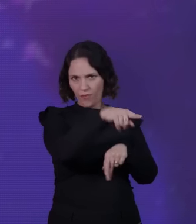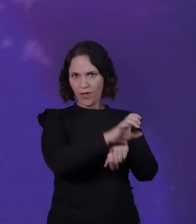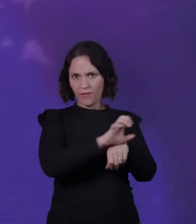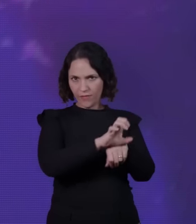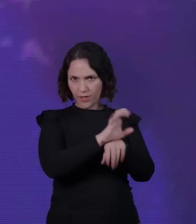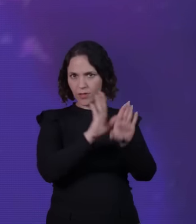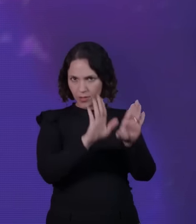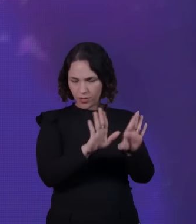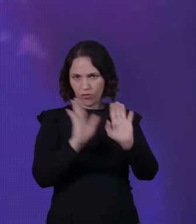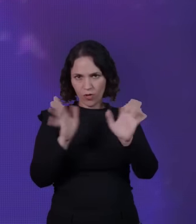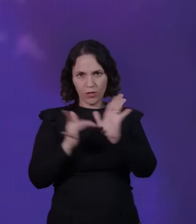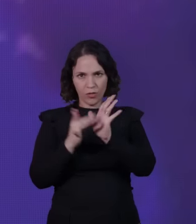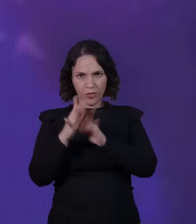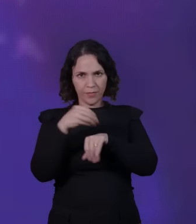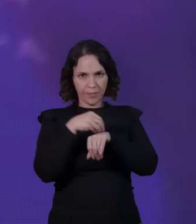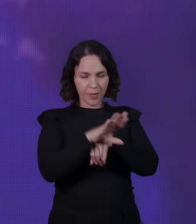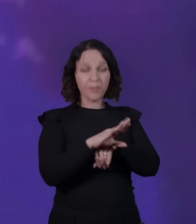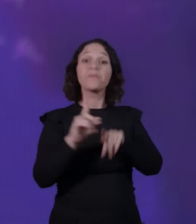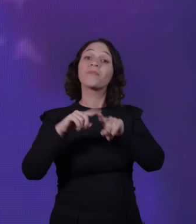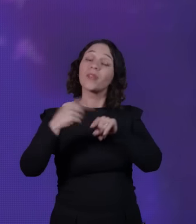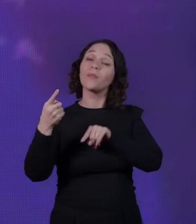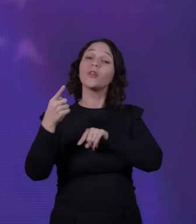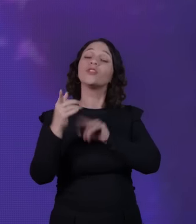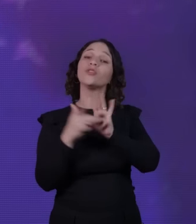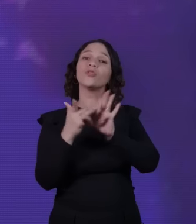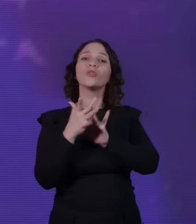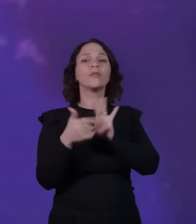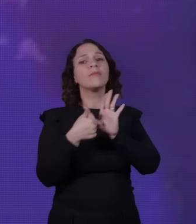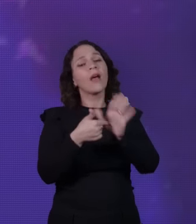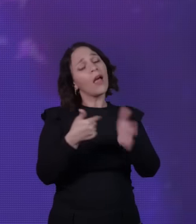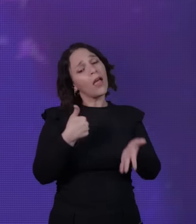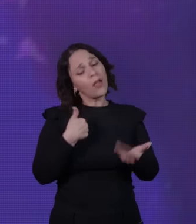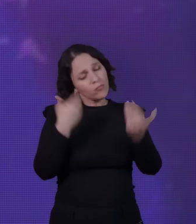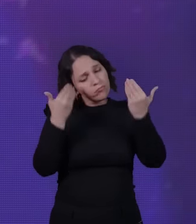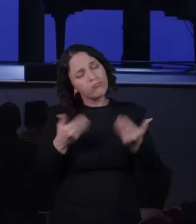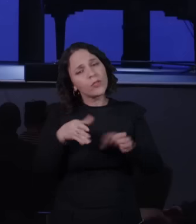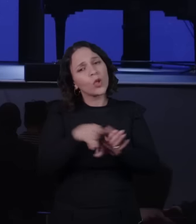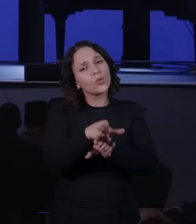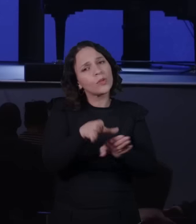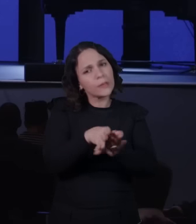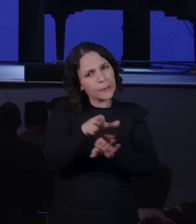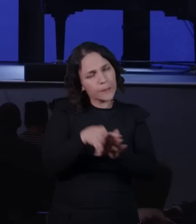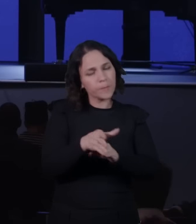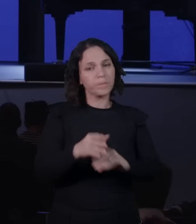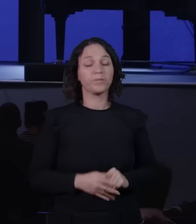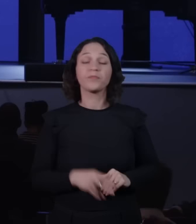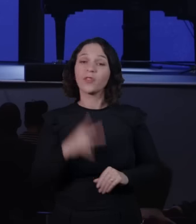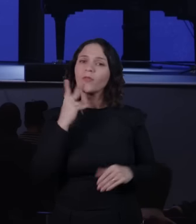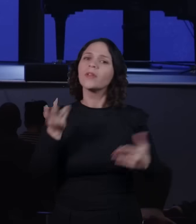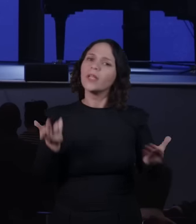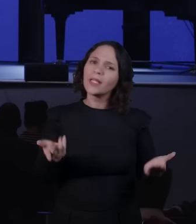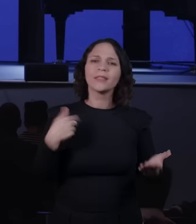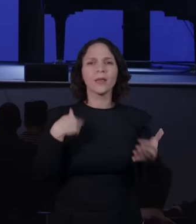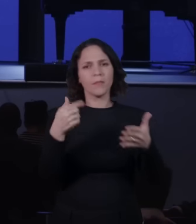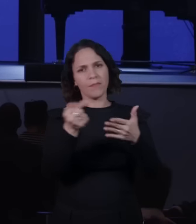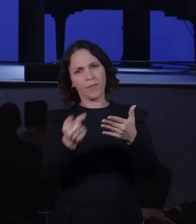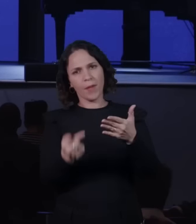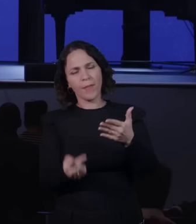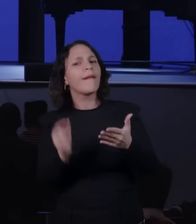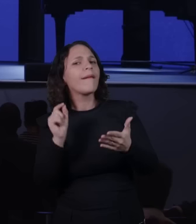Jesus se apresenta como conselheiro. E ele diz assim: estas coisas diz